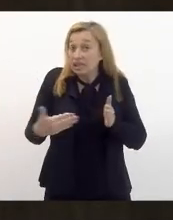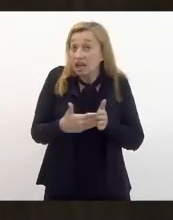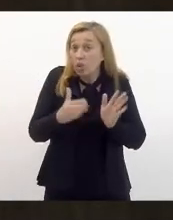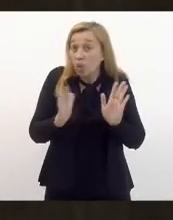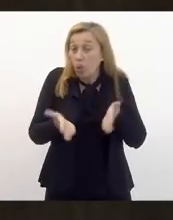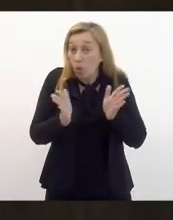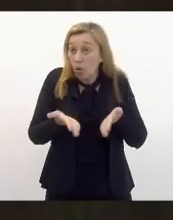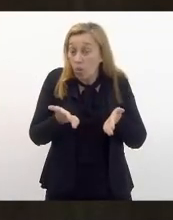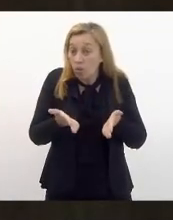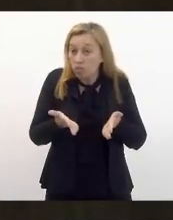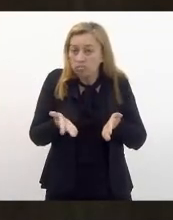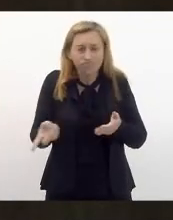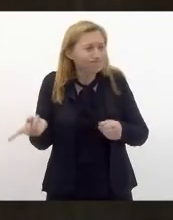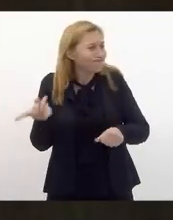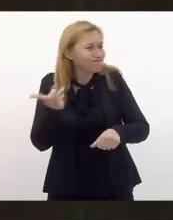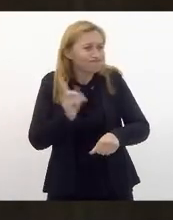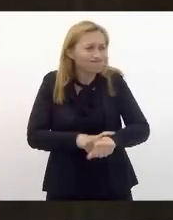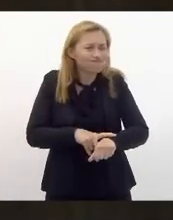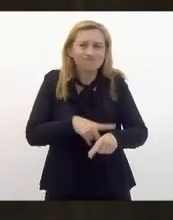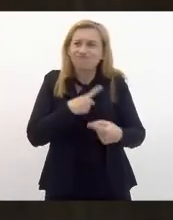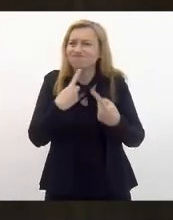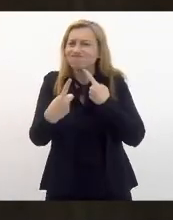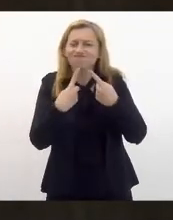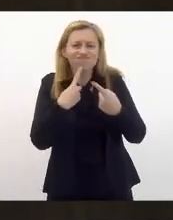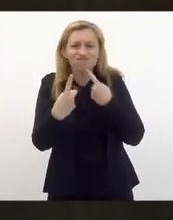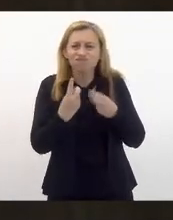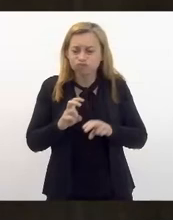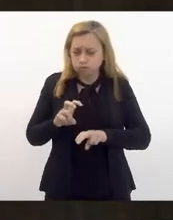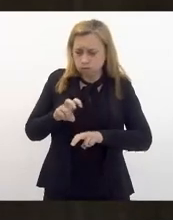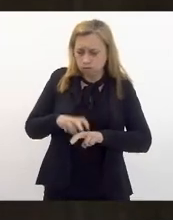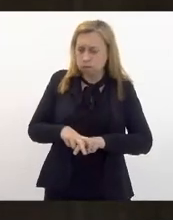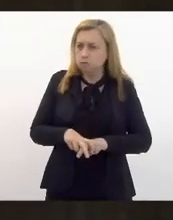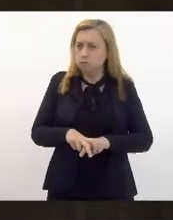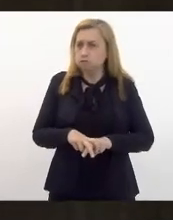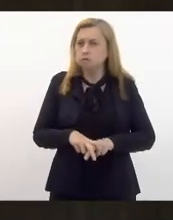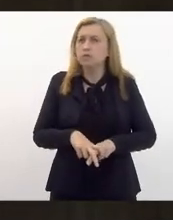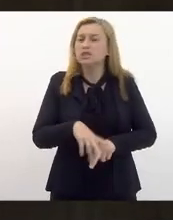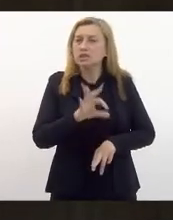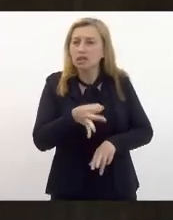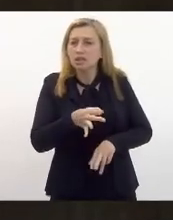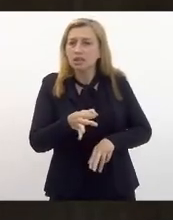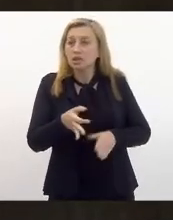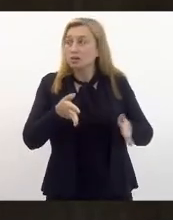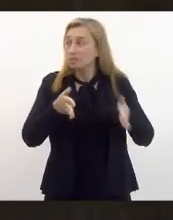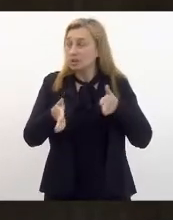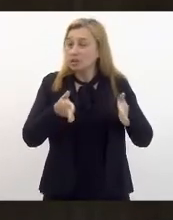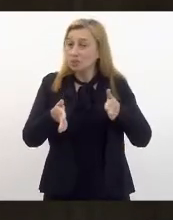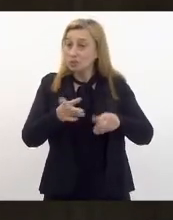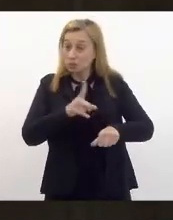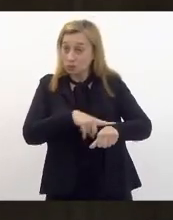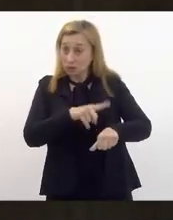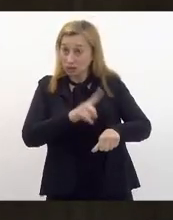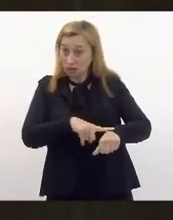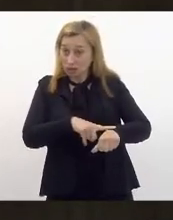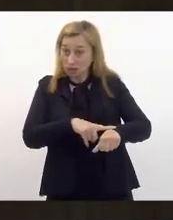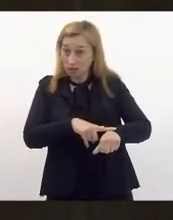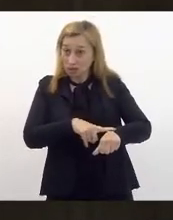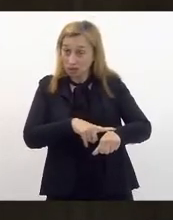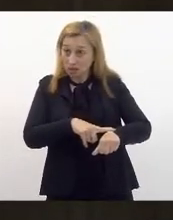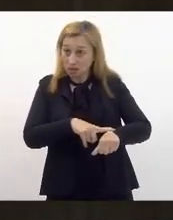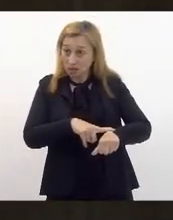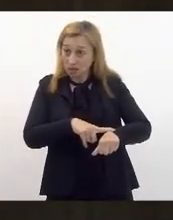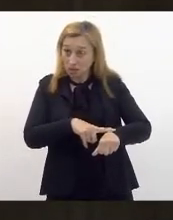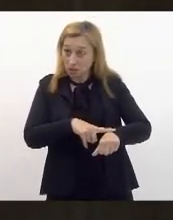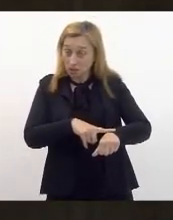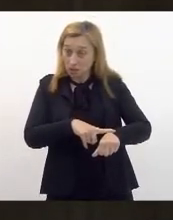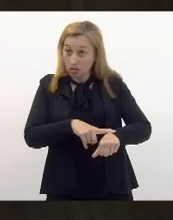hoje não não se teve tempo de se discutir tentar Inclusive durante o tempo que esse corpo descente